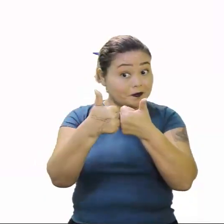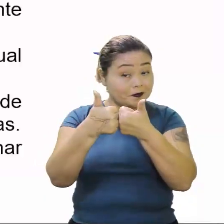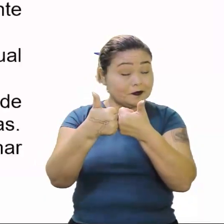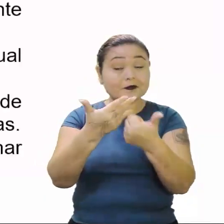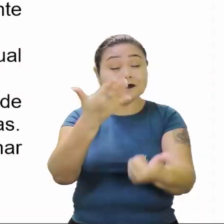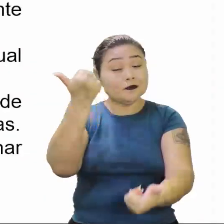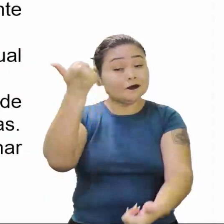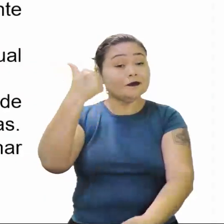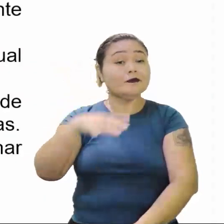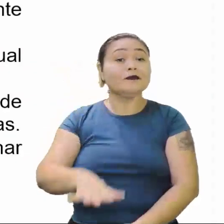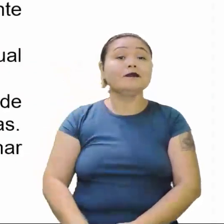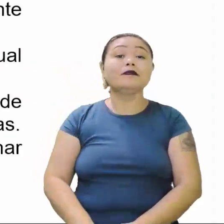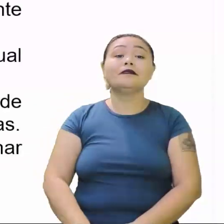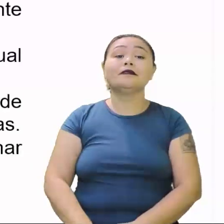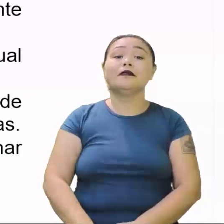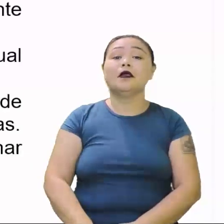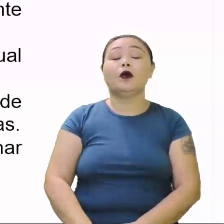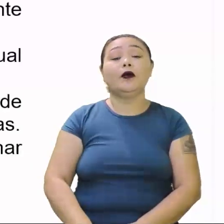comentários?